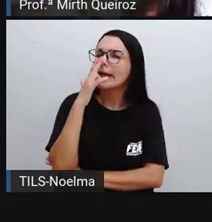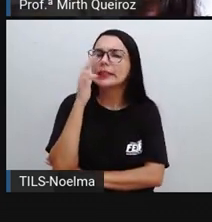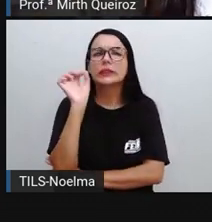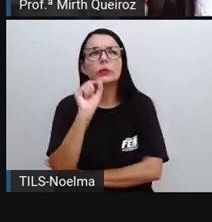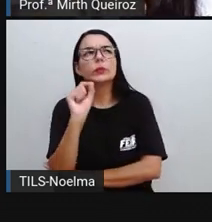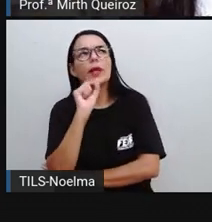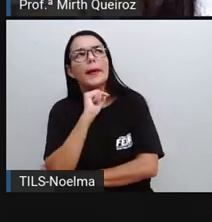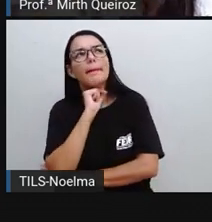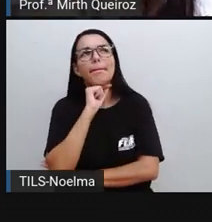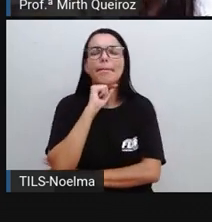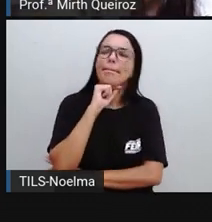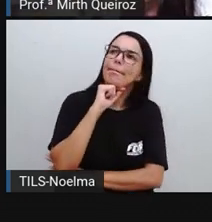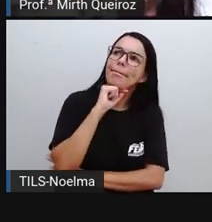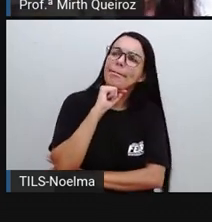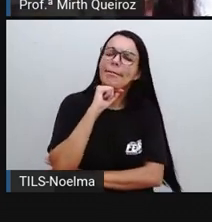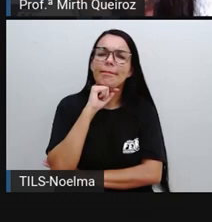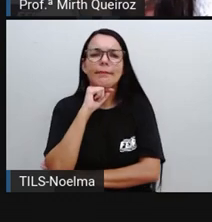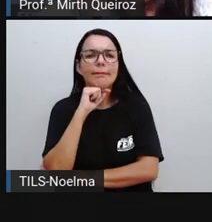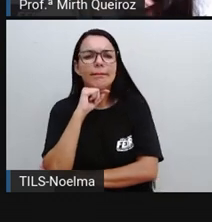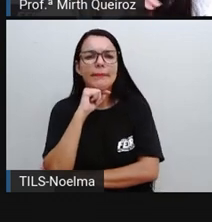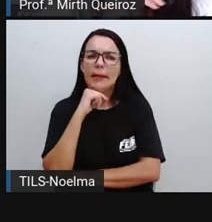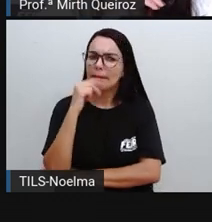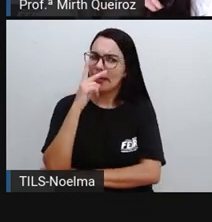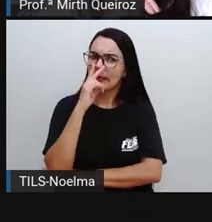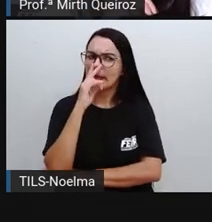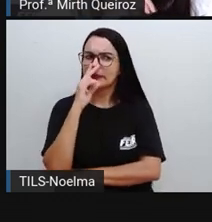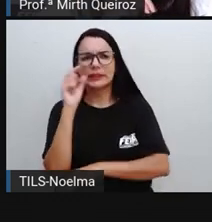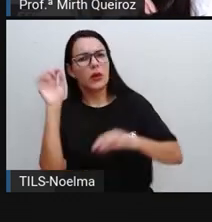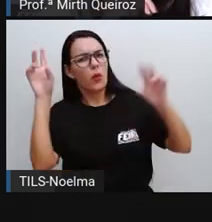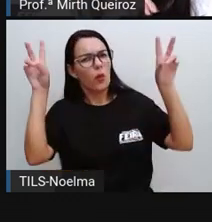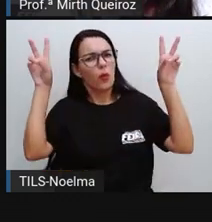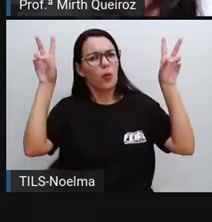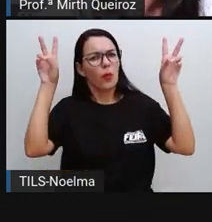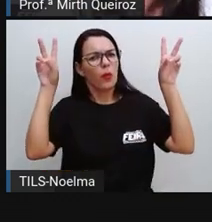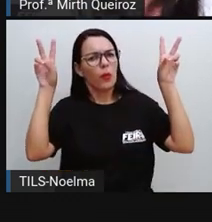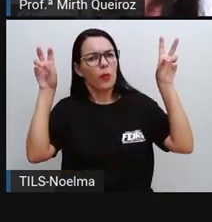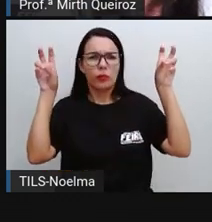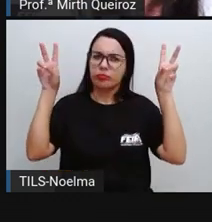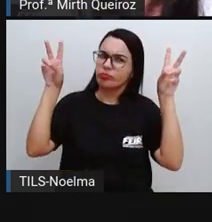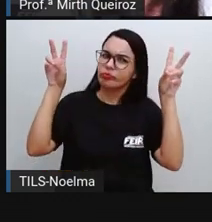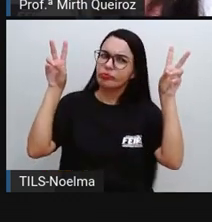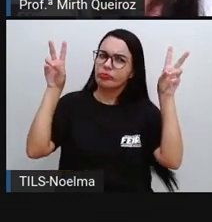é um conto de fadas? Será, gente?